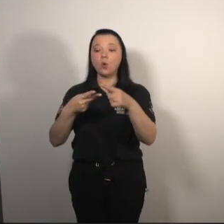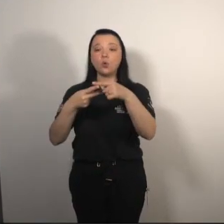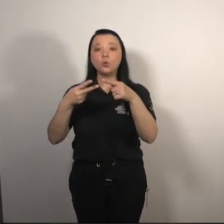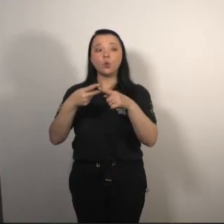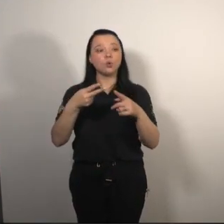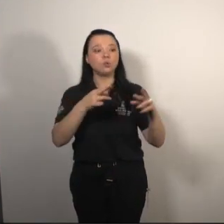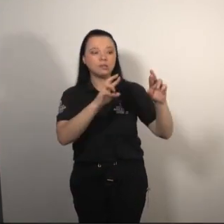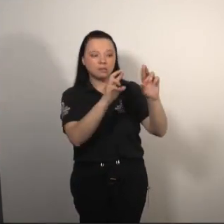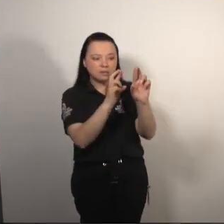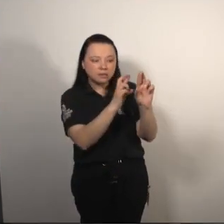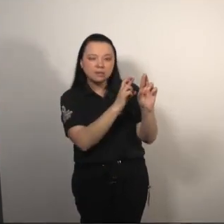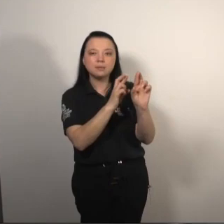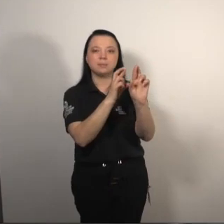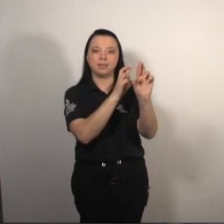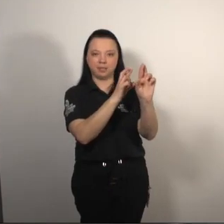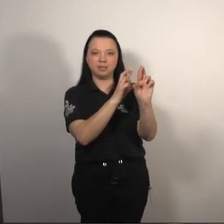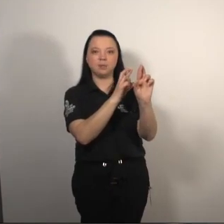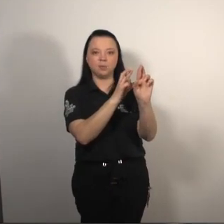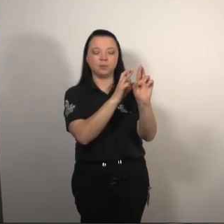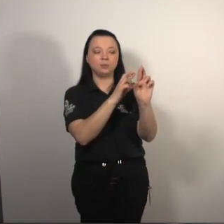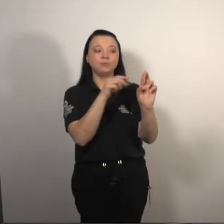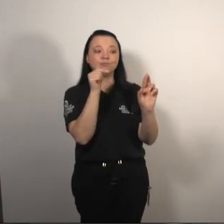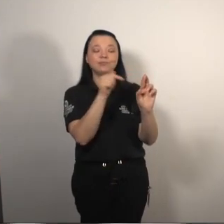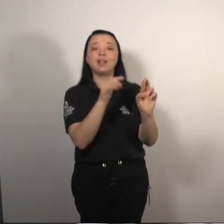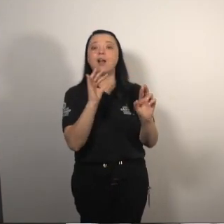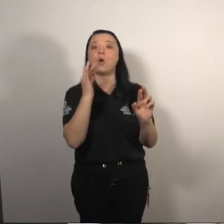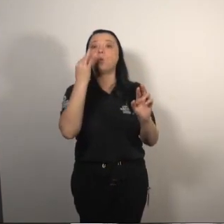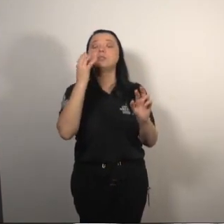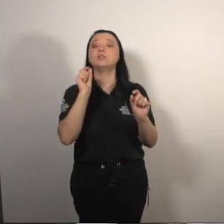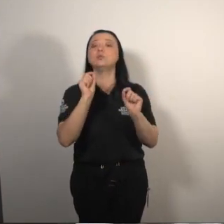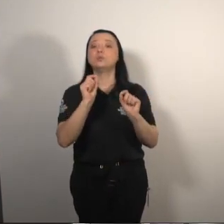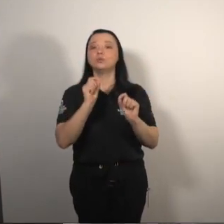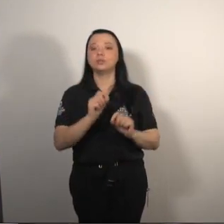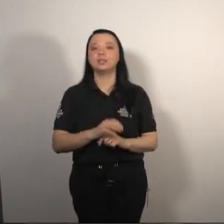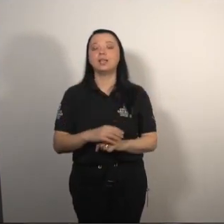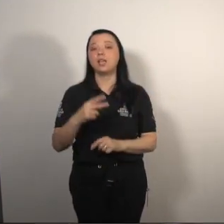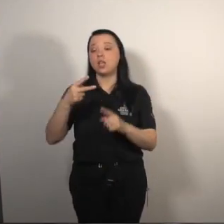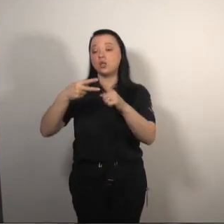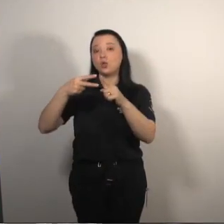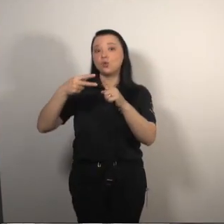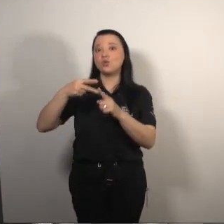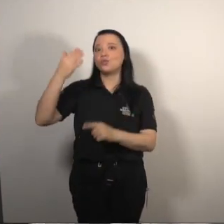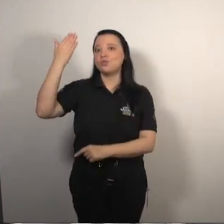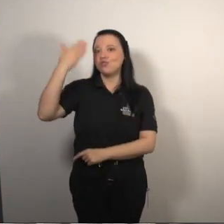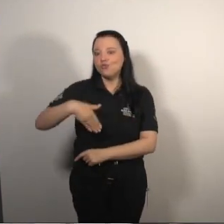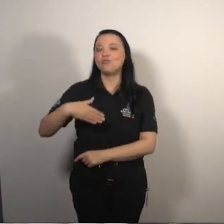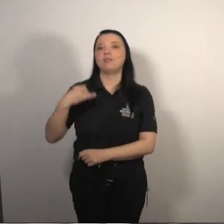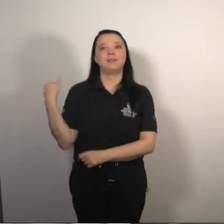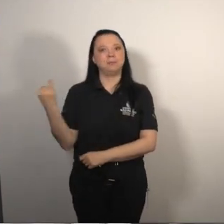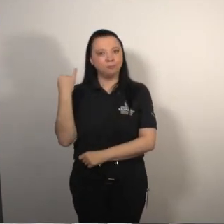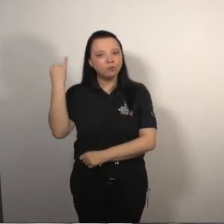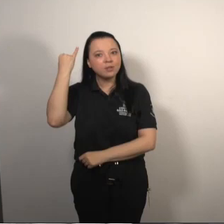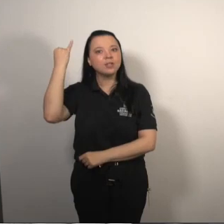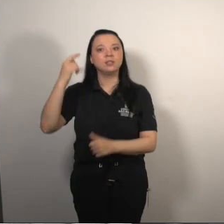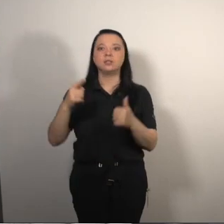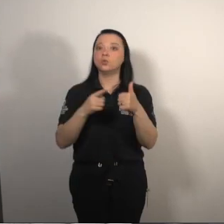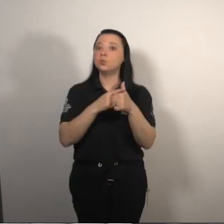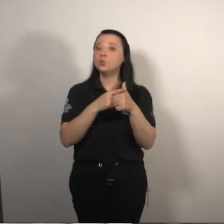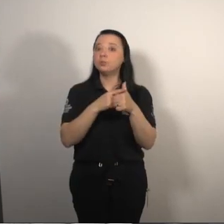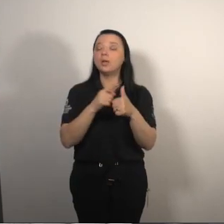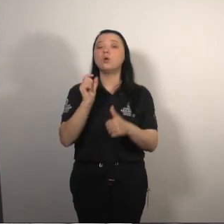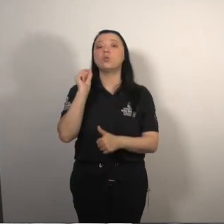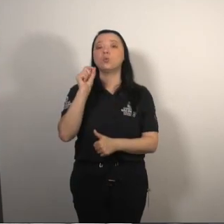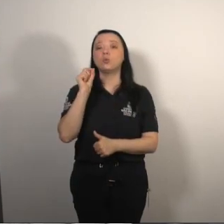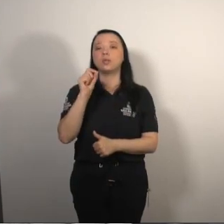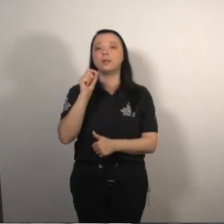na verdade, uma inspeção, e dessa inspeção acaba saindo 2 resultados fundamentais. Uma, que é